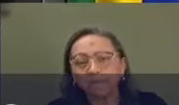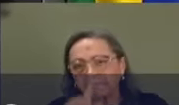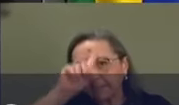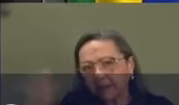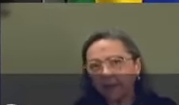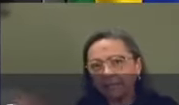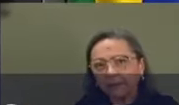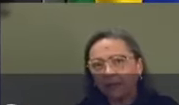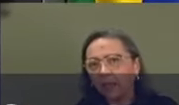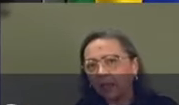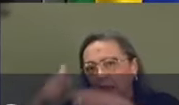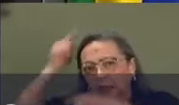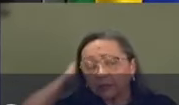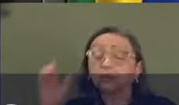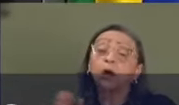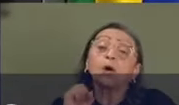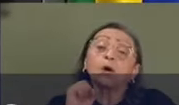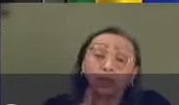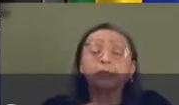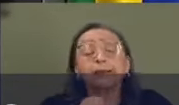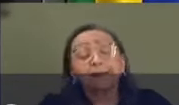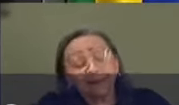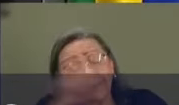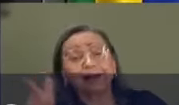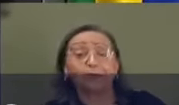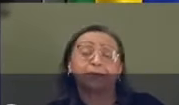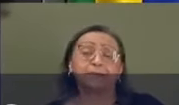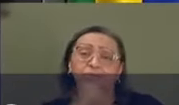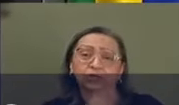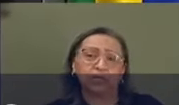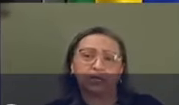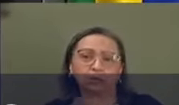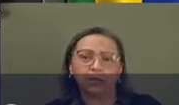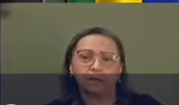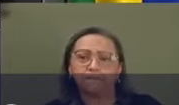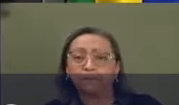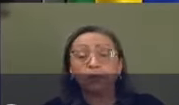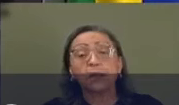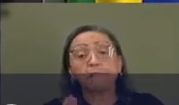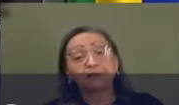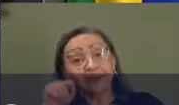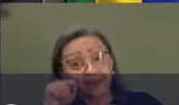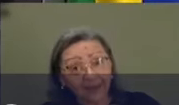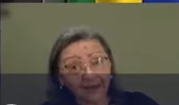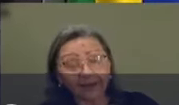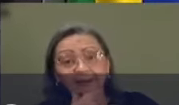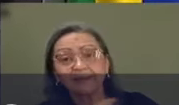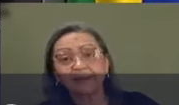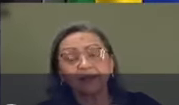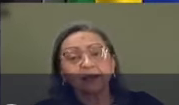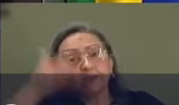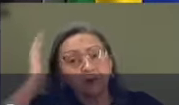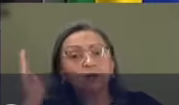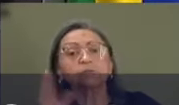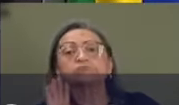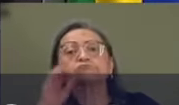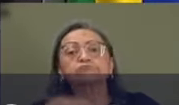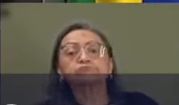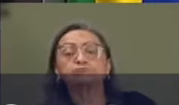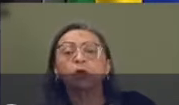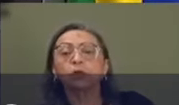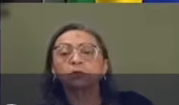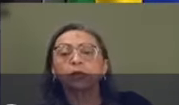isso. Mas o presidente Trump, através da ONU, vai pressionar diplomaticamente o centro,